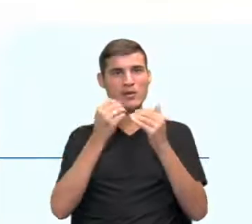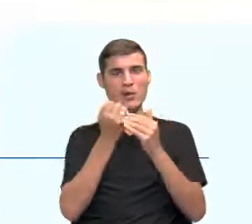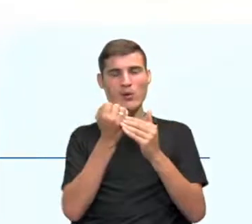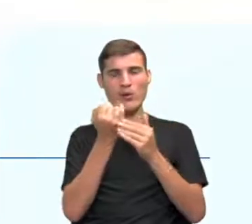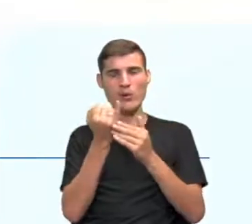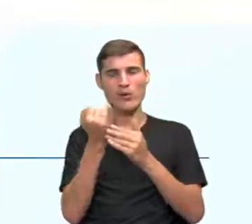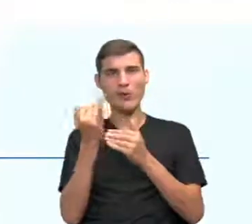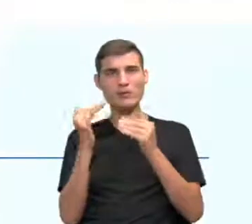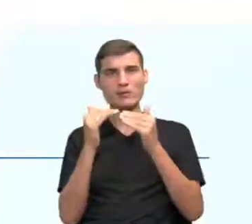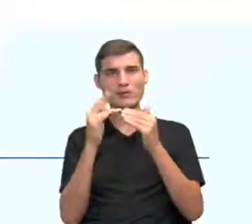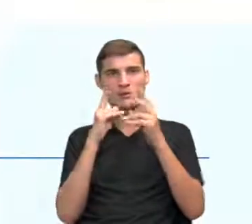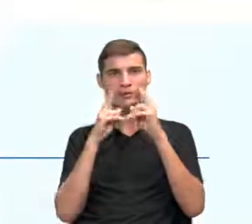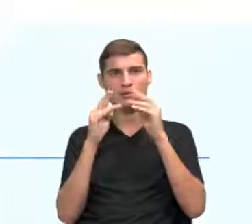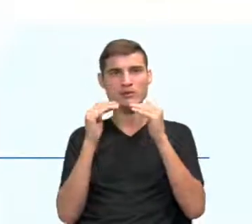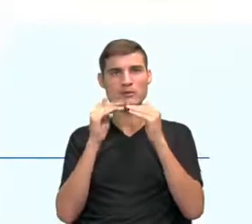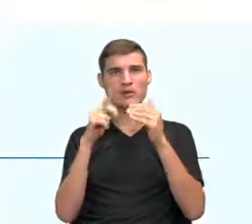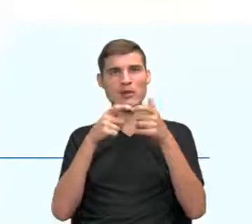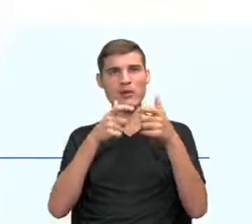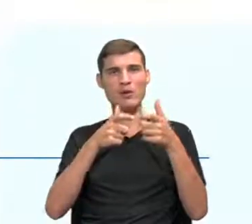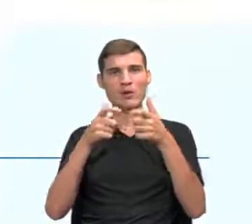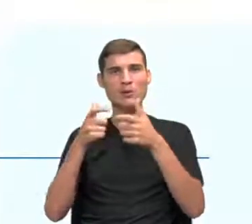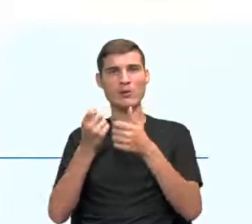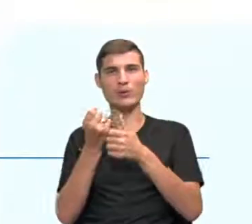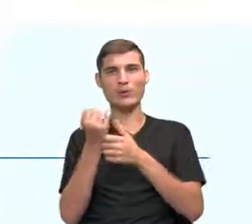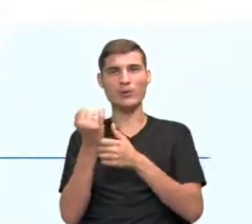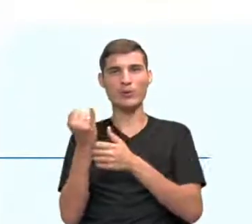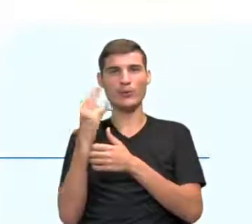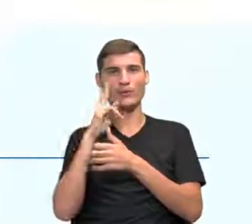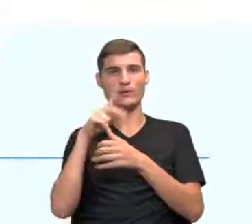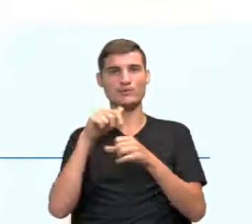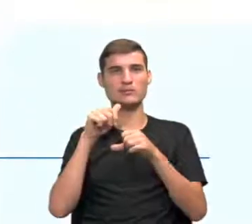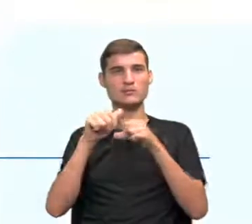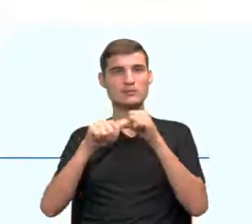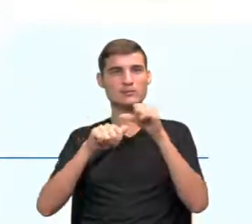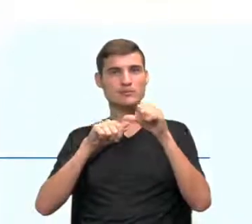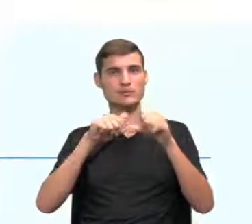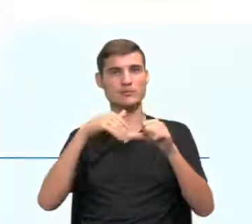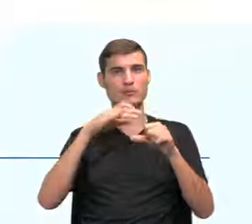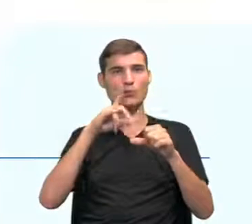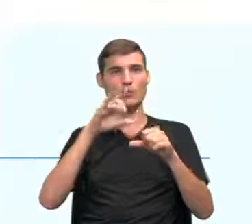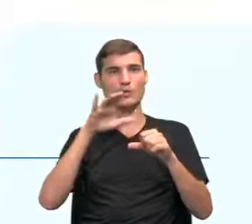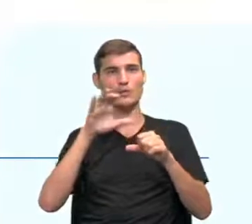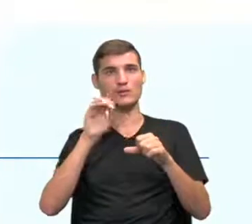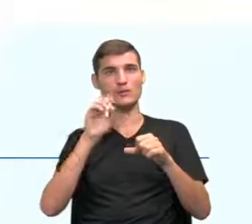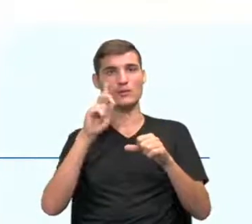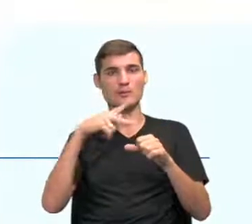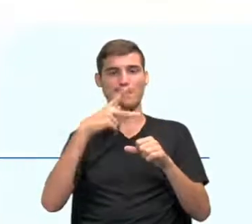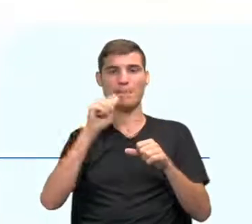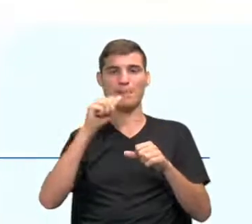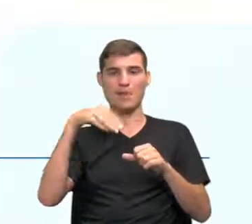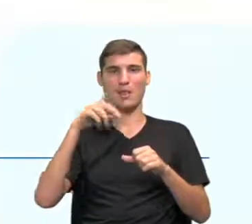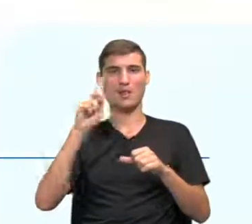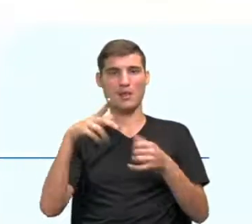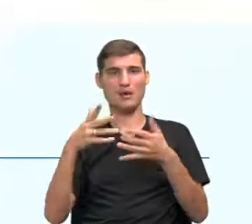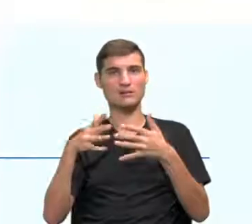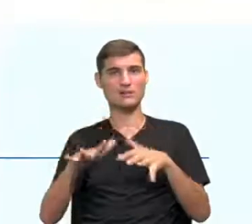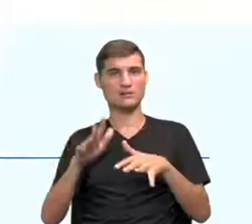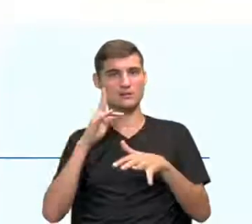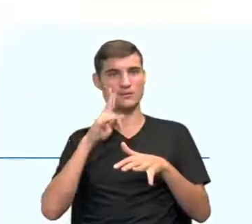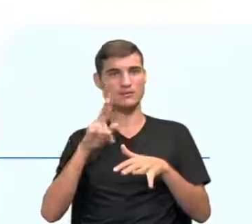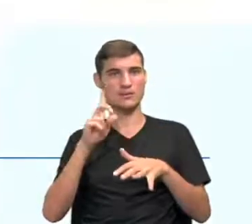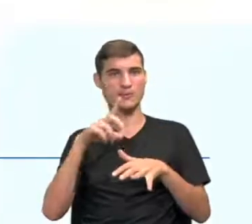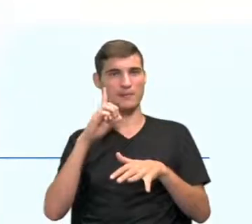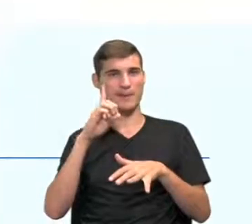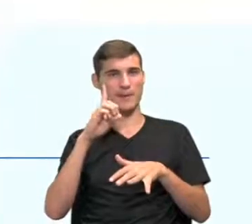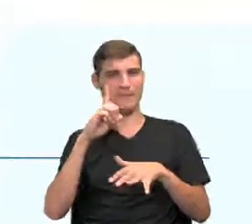pulso. Ó, a amplitude do pulso está sendo modulada. Essa é a modulação PAM. Aqui na figura